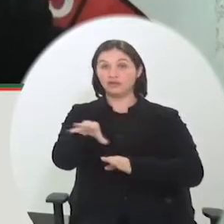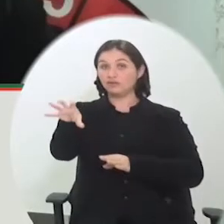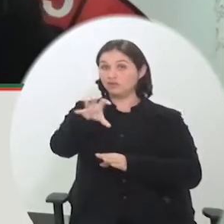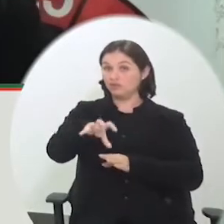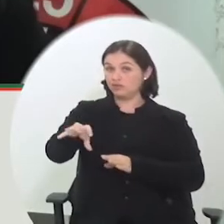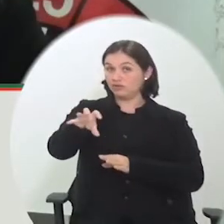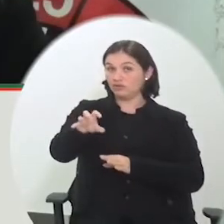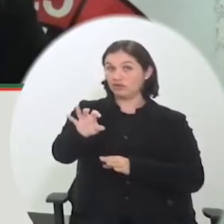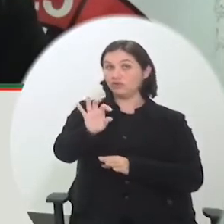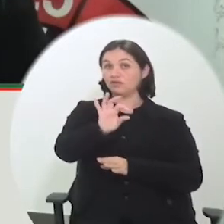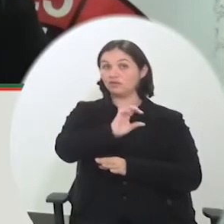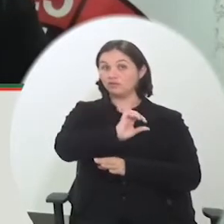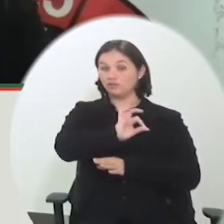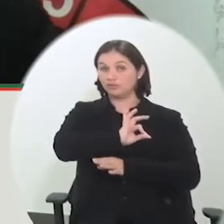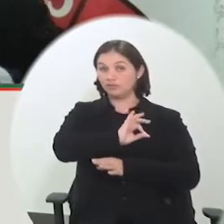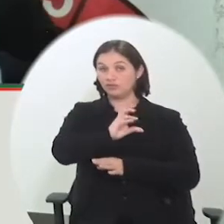Criciúma.